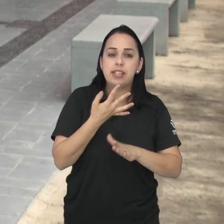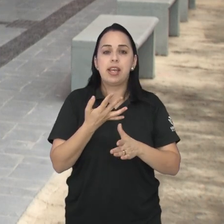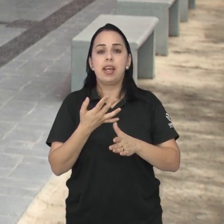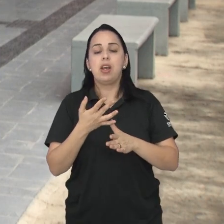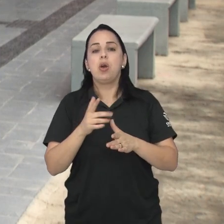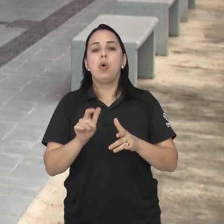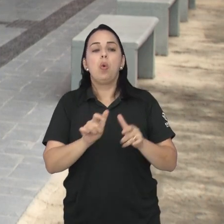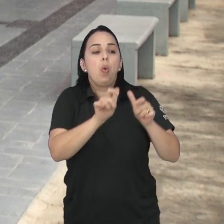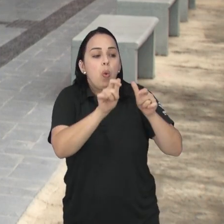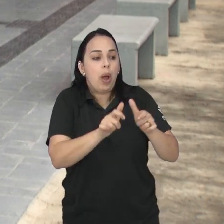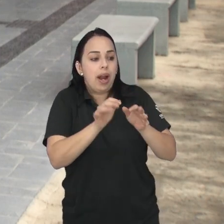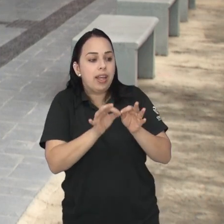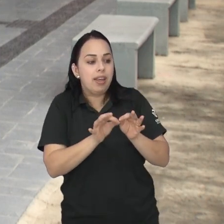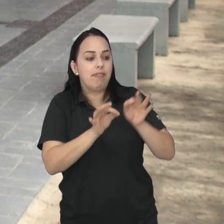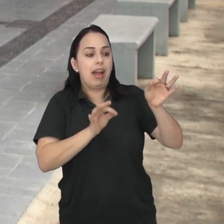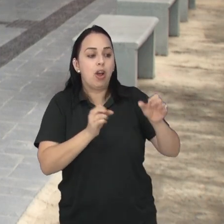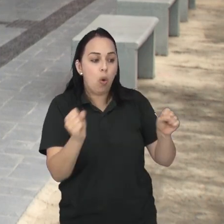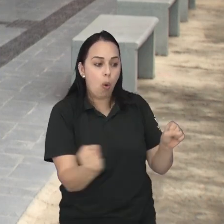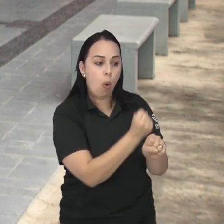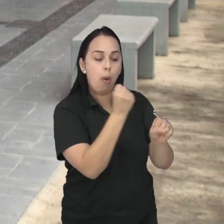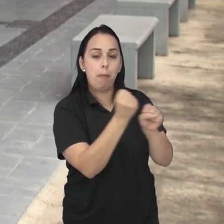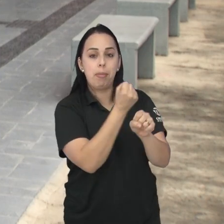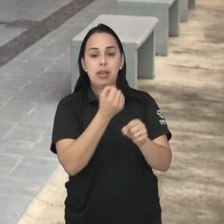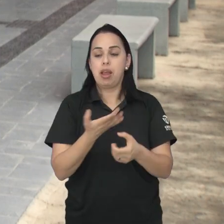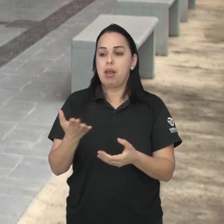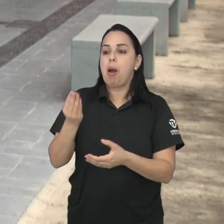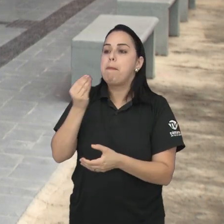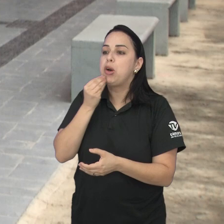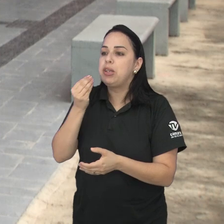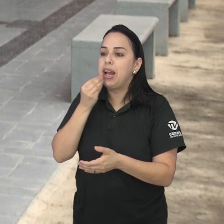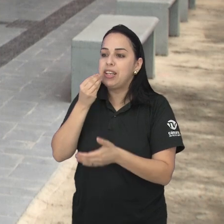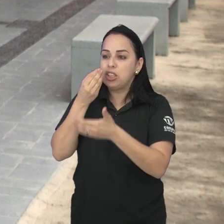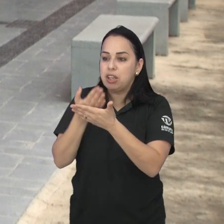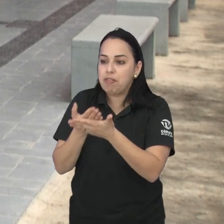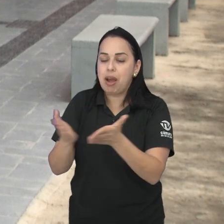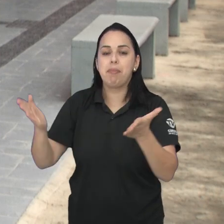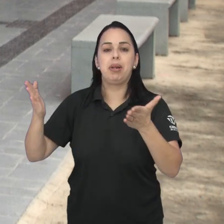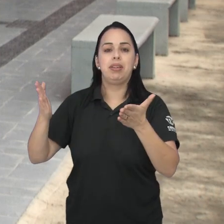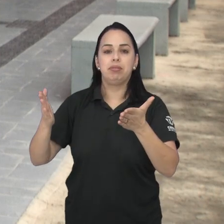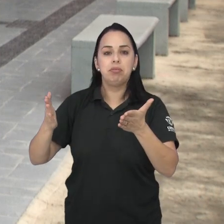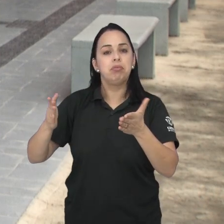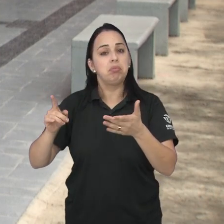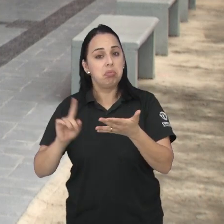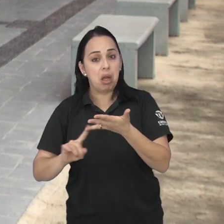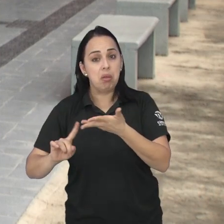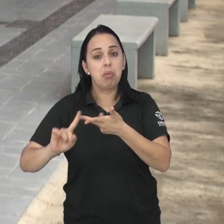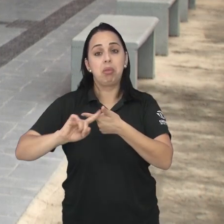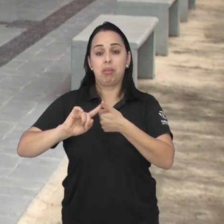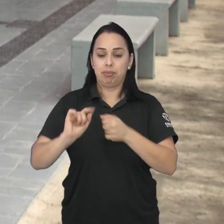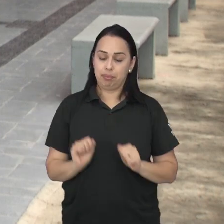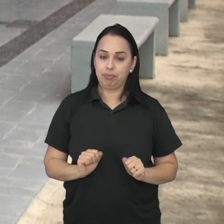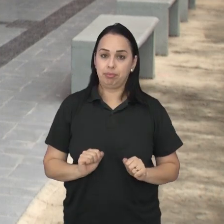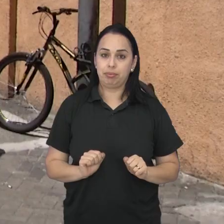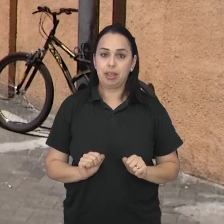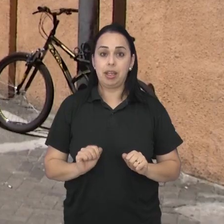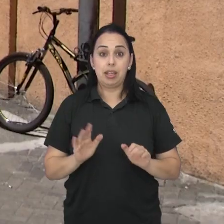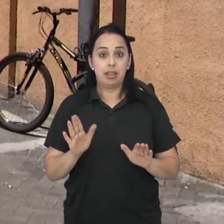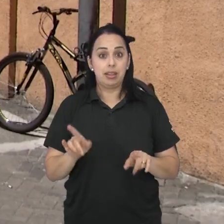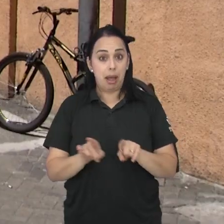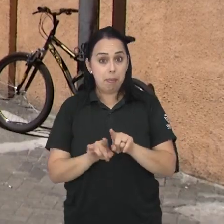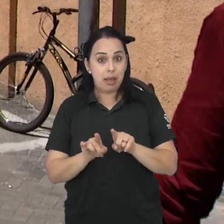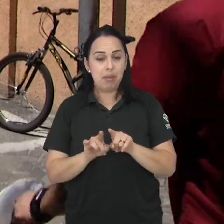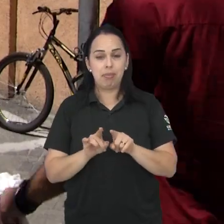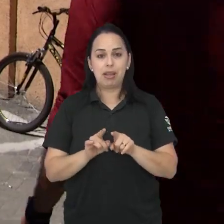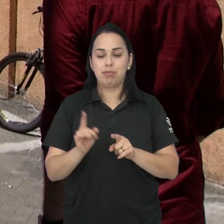o lado que vai se expandir, quais são as oportunidades que serão geradas, quais são as dificuldades existentes que podem ser trabalhadas. E